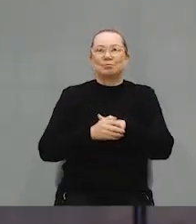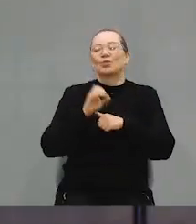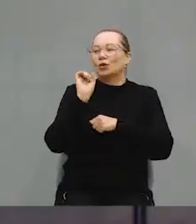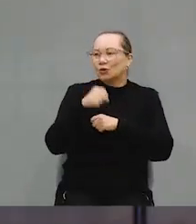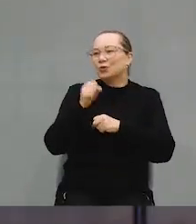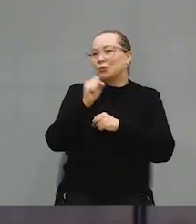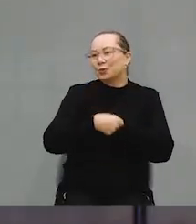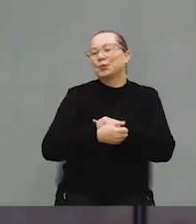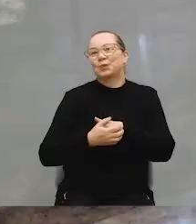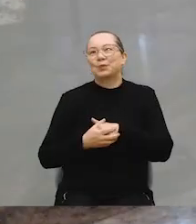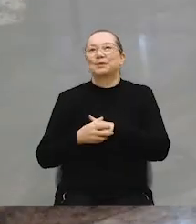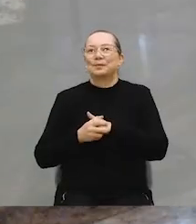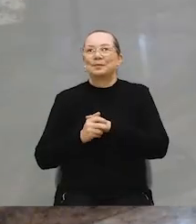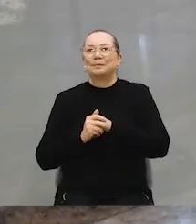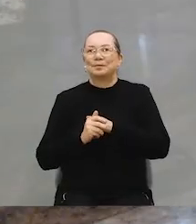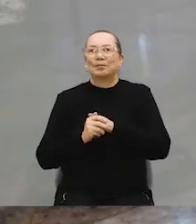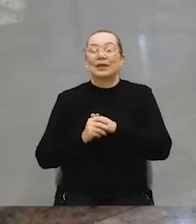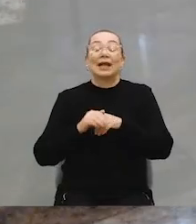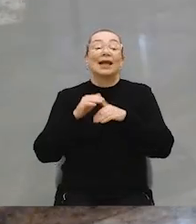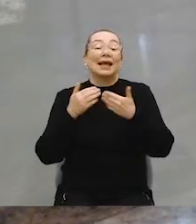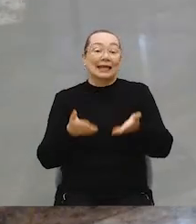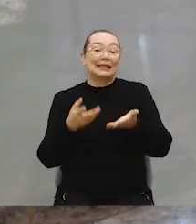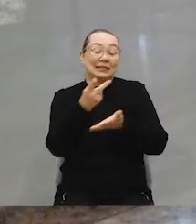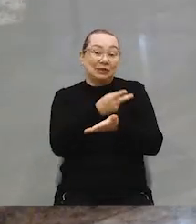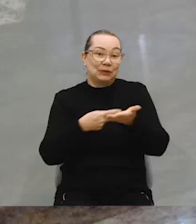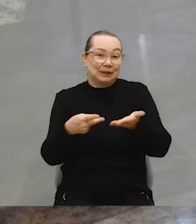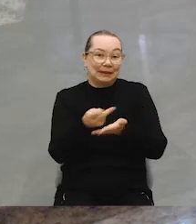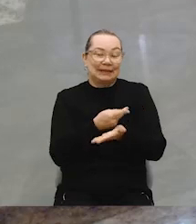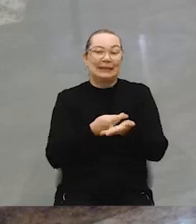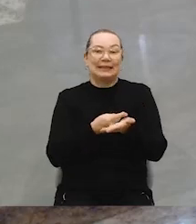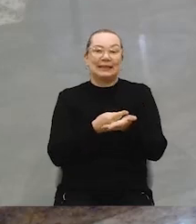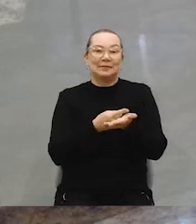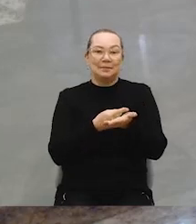Exatamente, exatamente. E o desenho